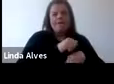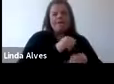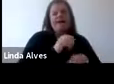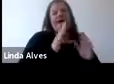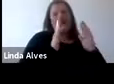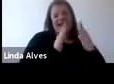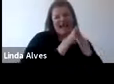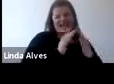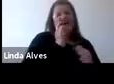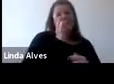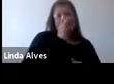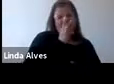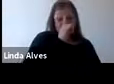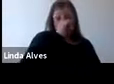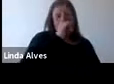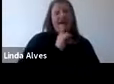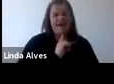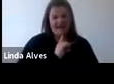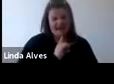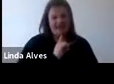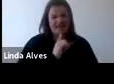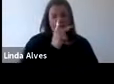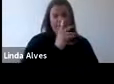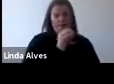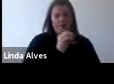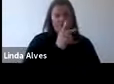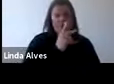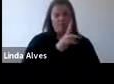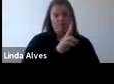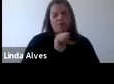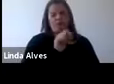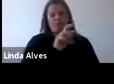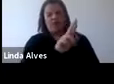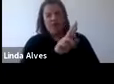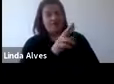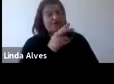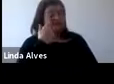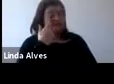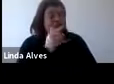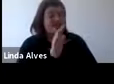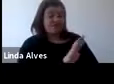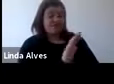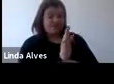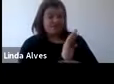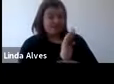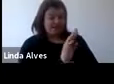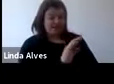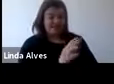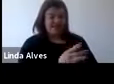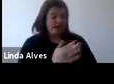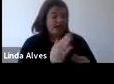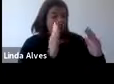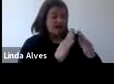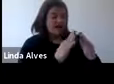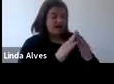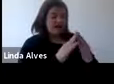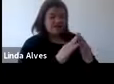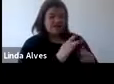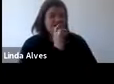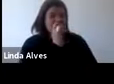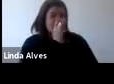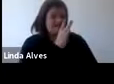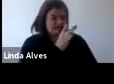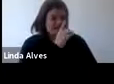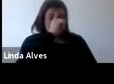Amarela, que aliás, se você vê no filme, a Casa Verde e Amarela, no fundo da parede, era